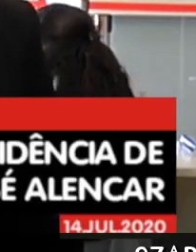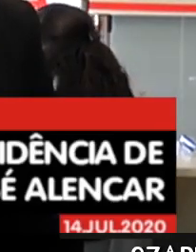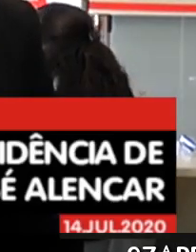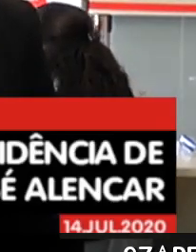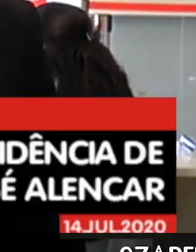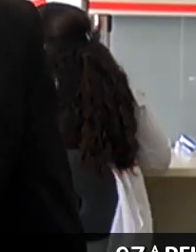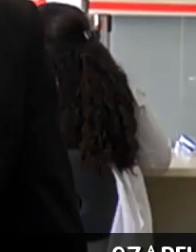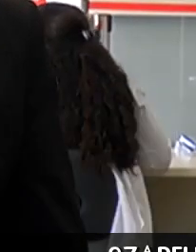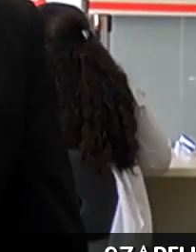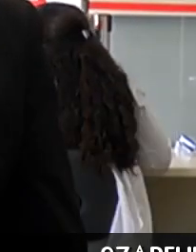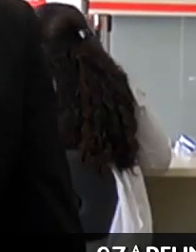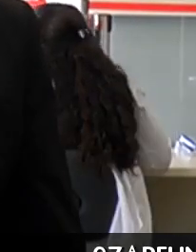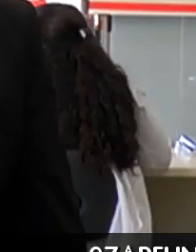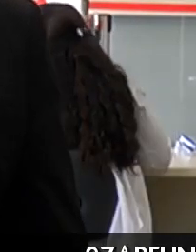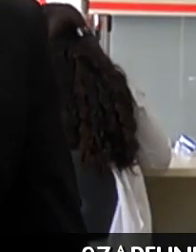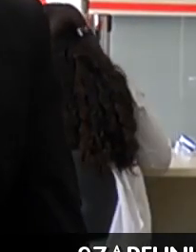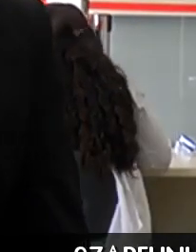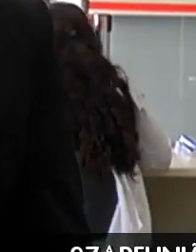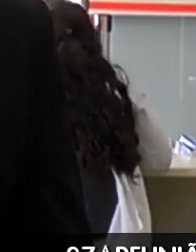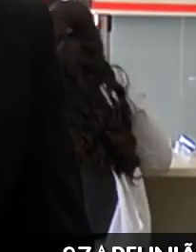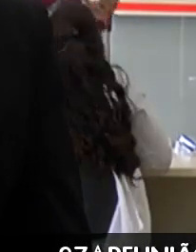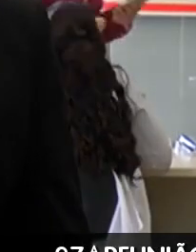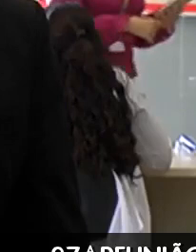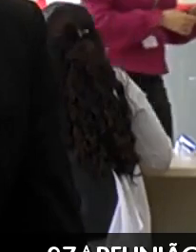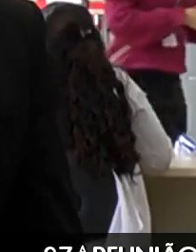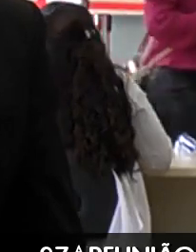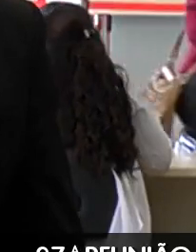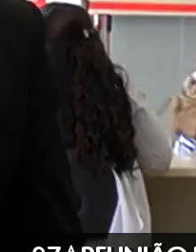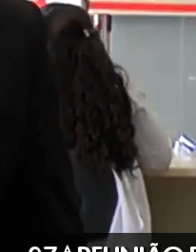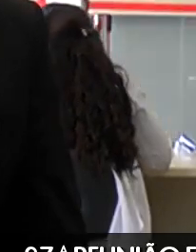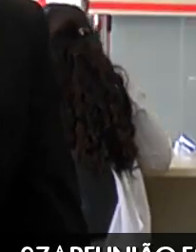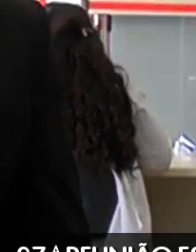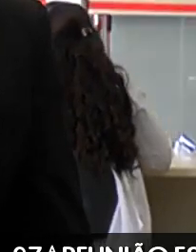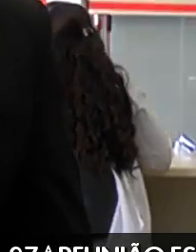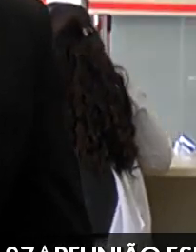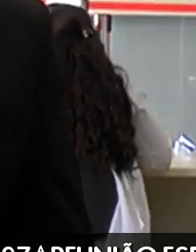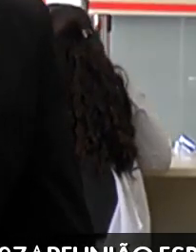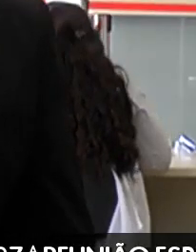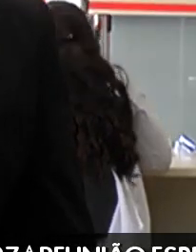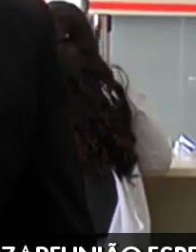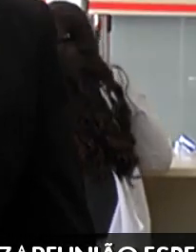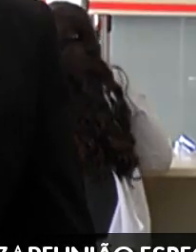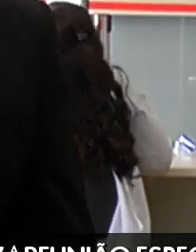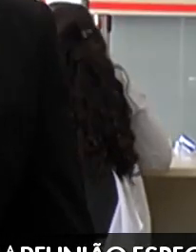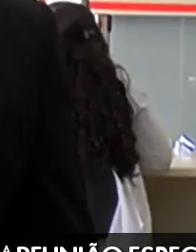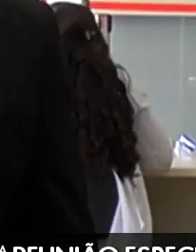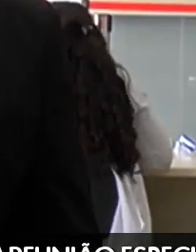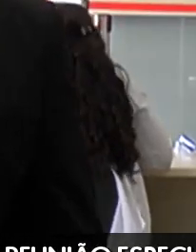Gerais. TV Assembleia, Política ao Vivo, Transparência no Ar.